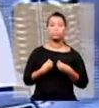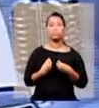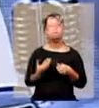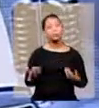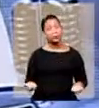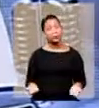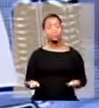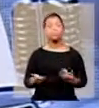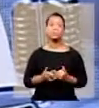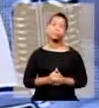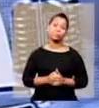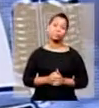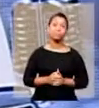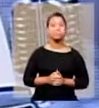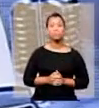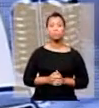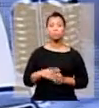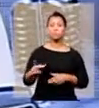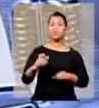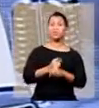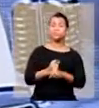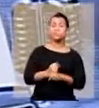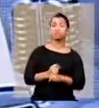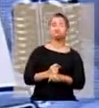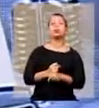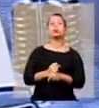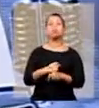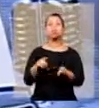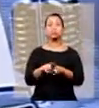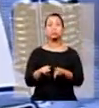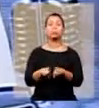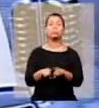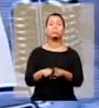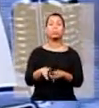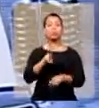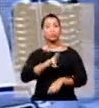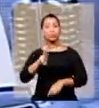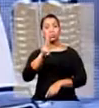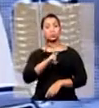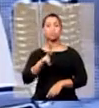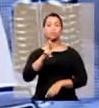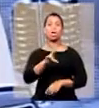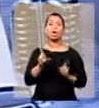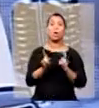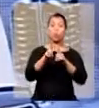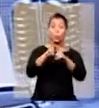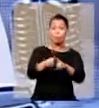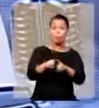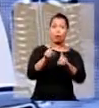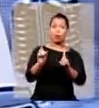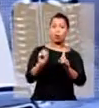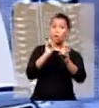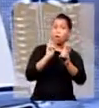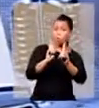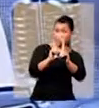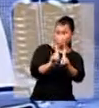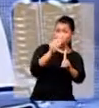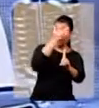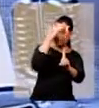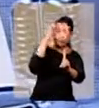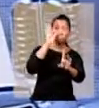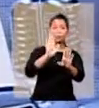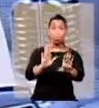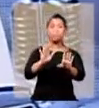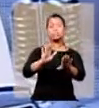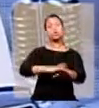também acompanhar essa pessoa, não todas, mas aquelas que mais necessitam, em entrevistas de emprego.